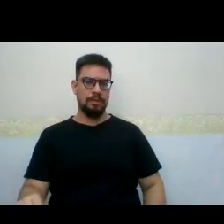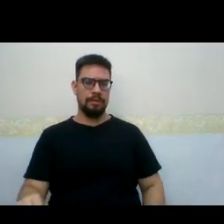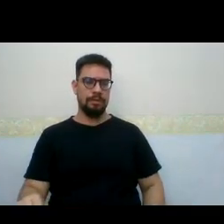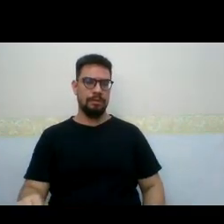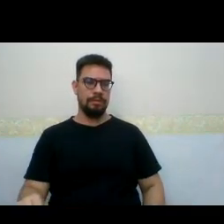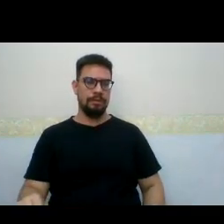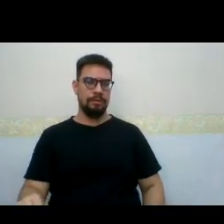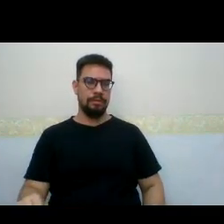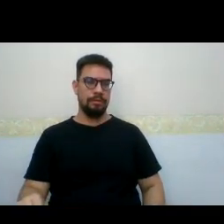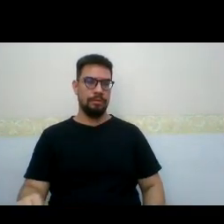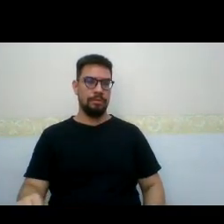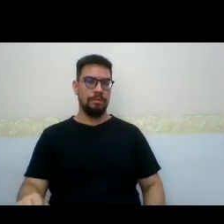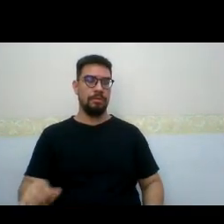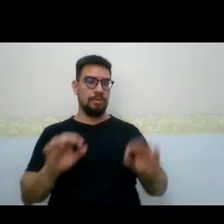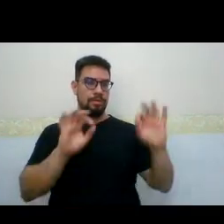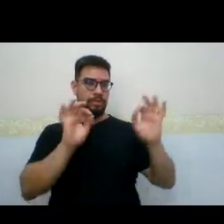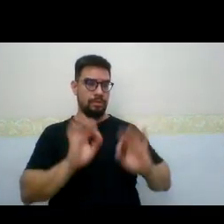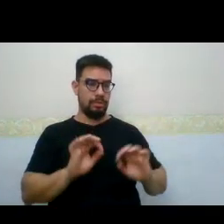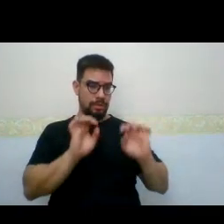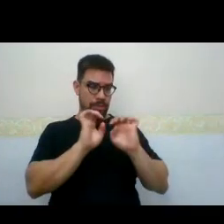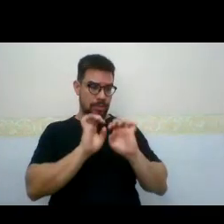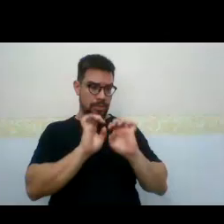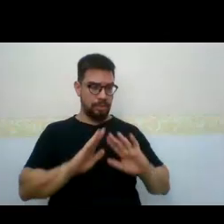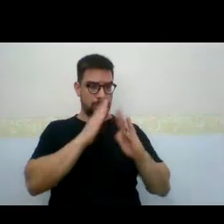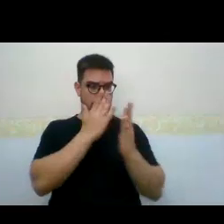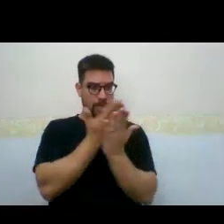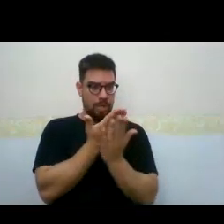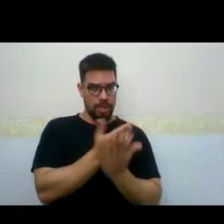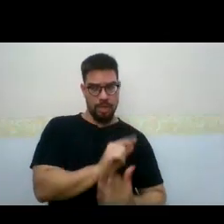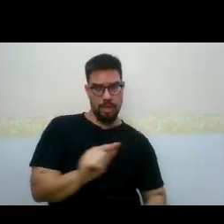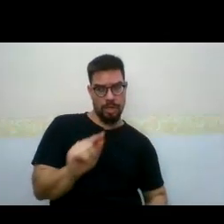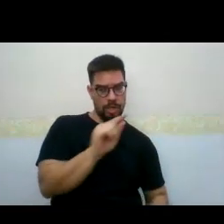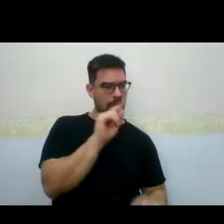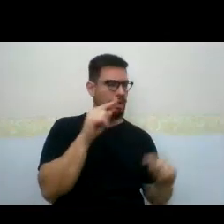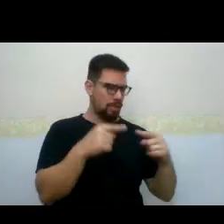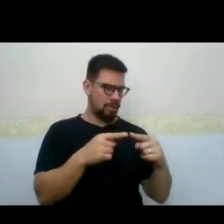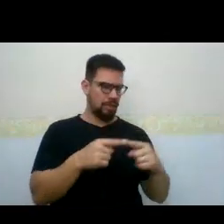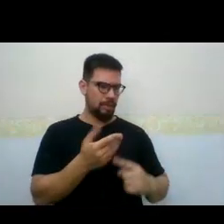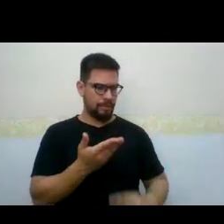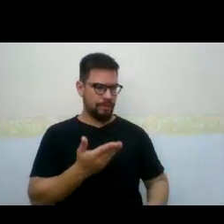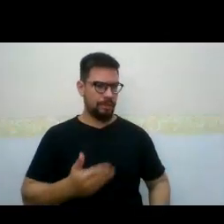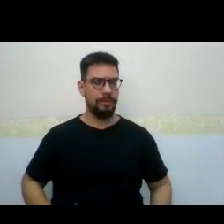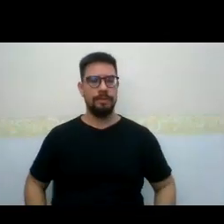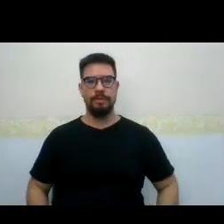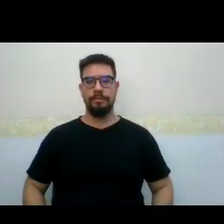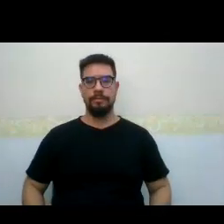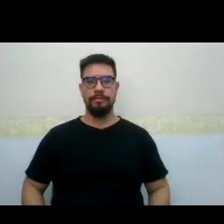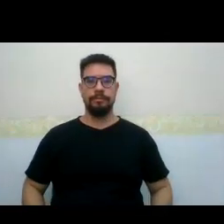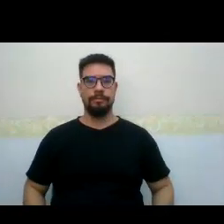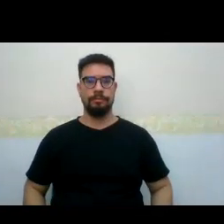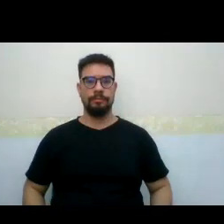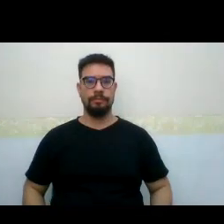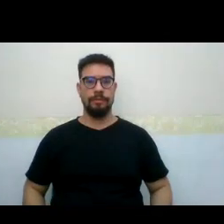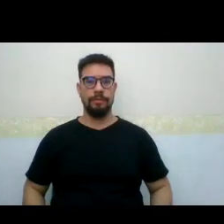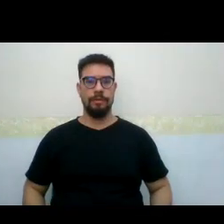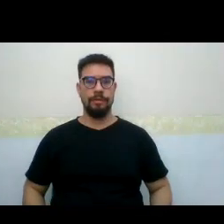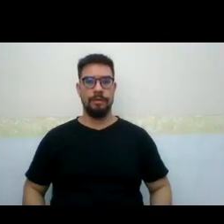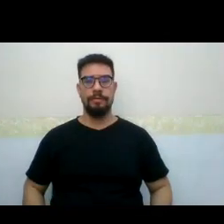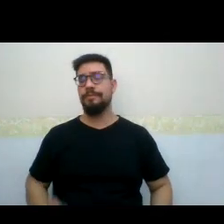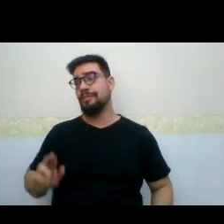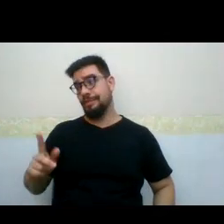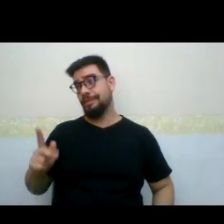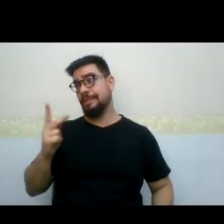desse esquema das escolas que a gente tem hoje em dia? Olha, não com a Desculpe a minha ousadia dessa ignorância.